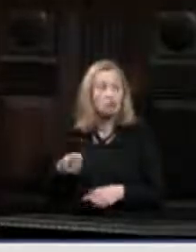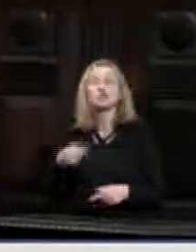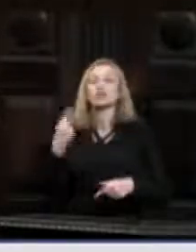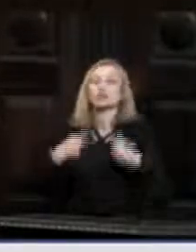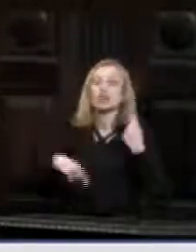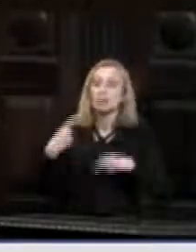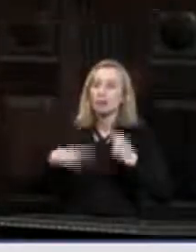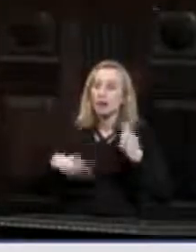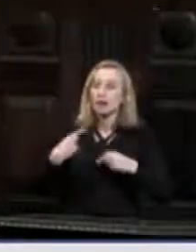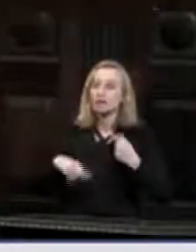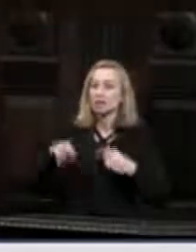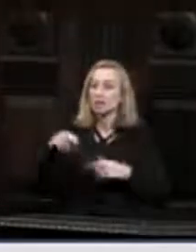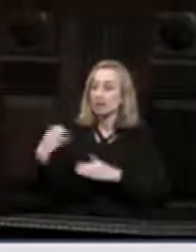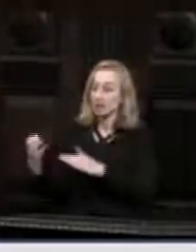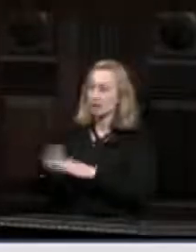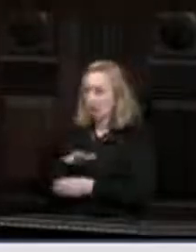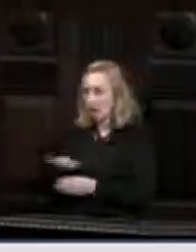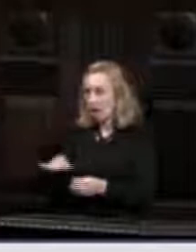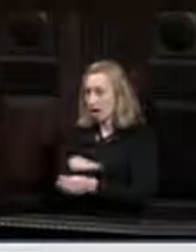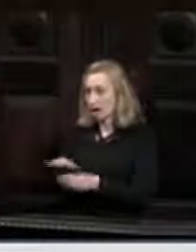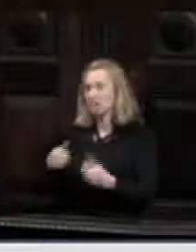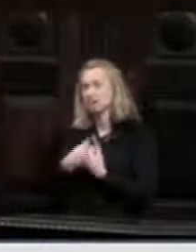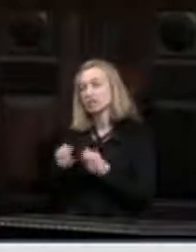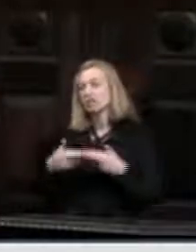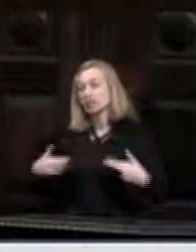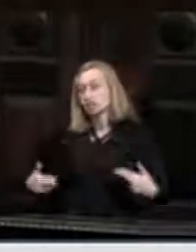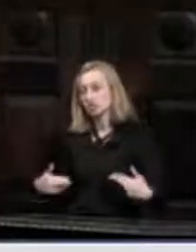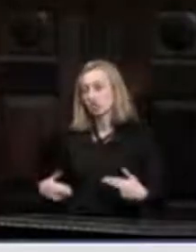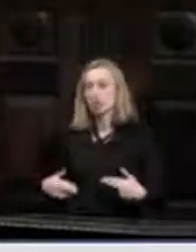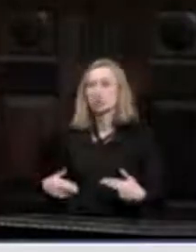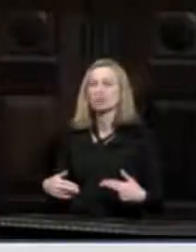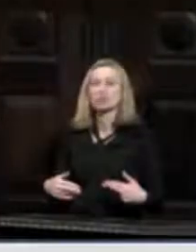de transporte, o quanto há uma